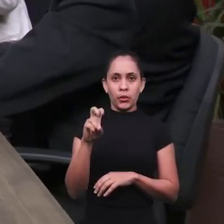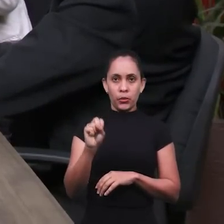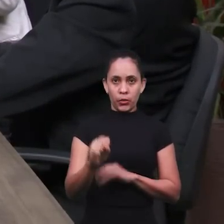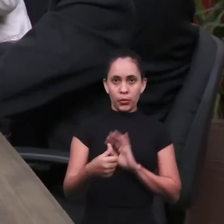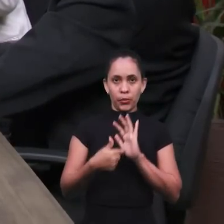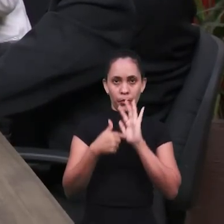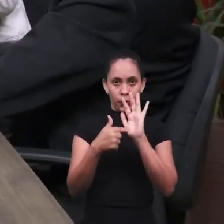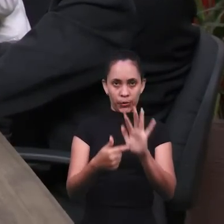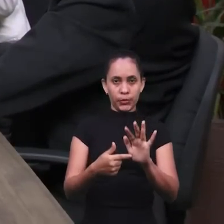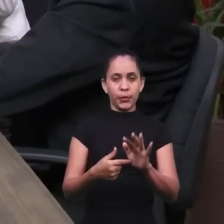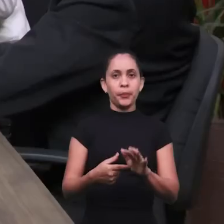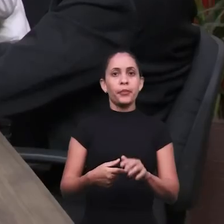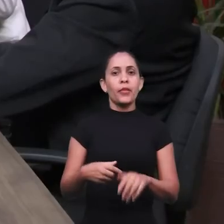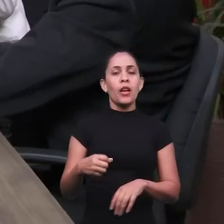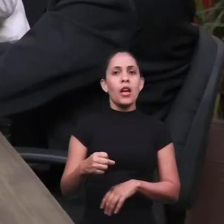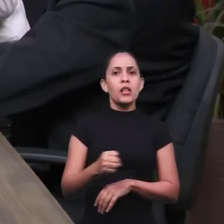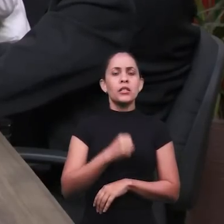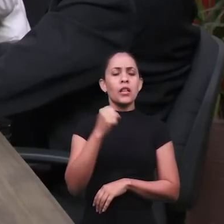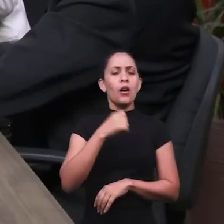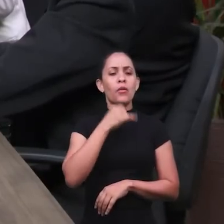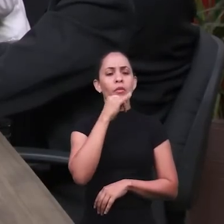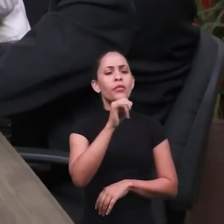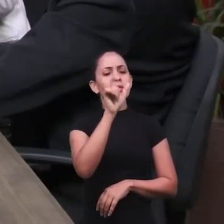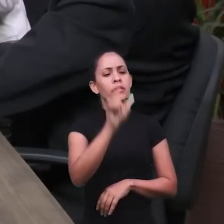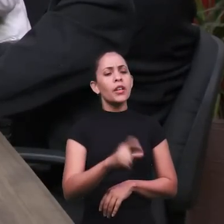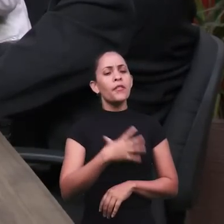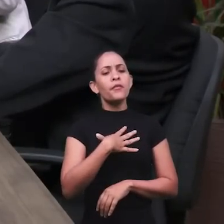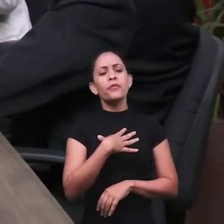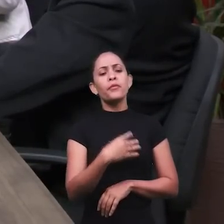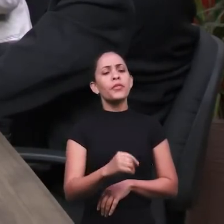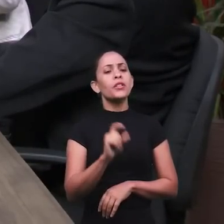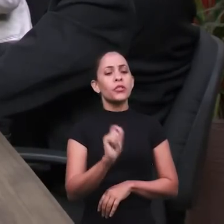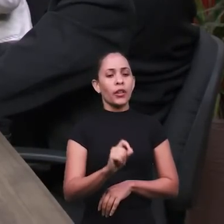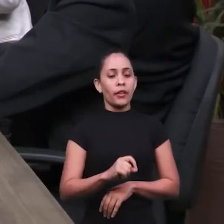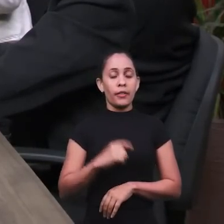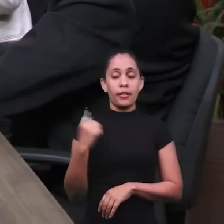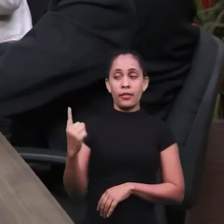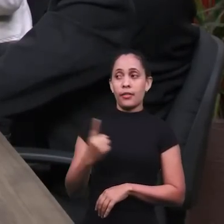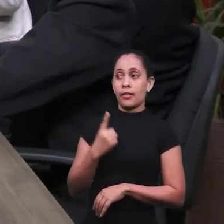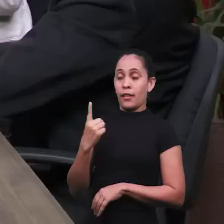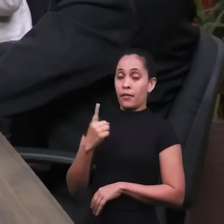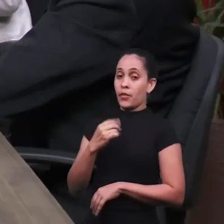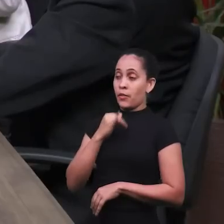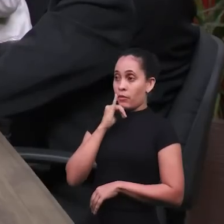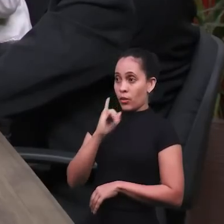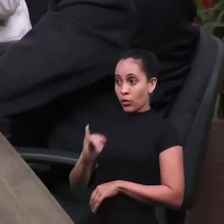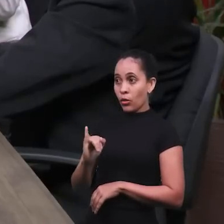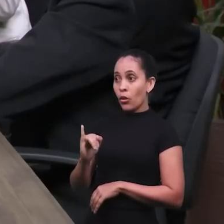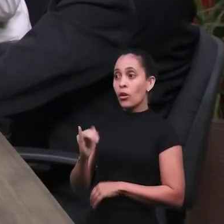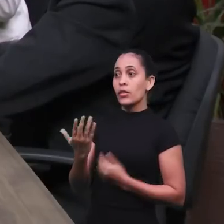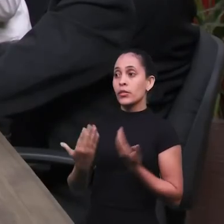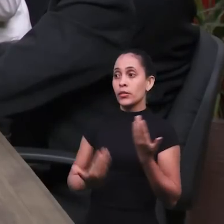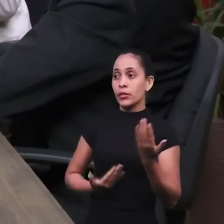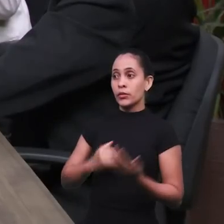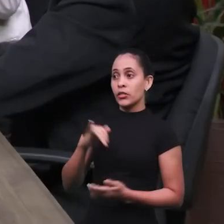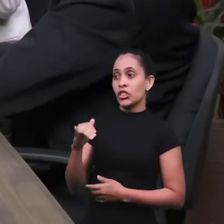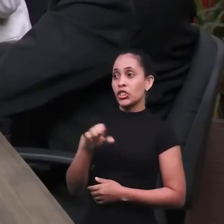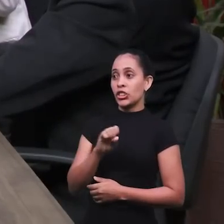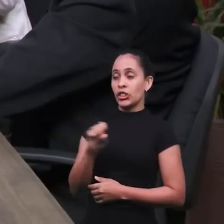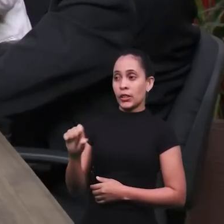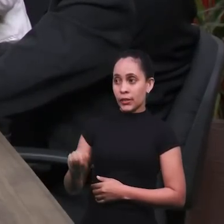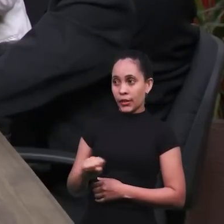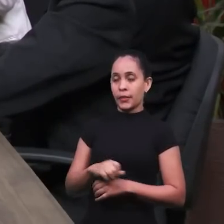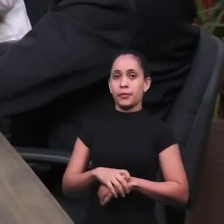desse capítulo, que diz assim: Disse-lhe Saul, de quem és filho, mancebo? E disse Davi, filho do teu servo Jessé, o